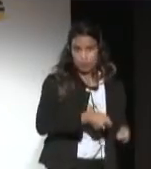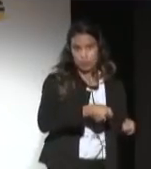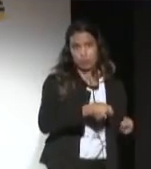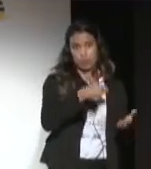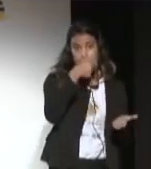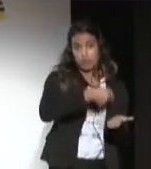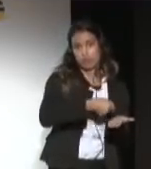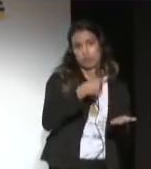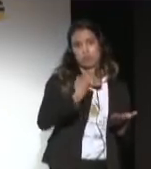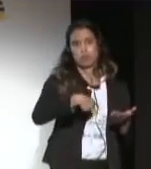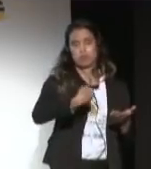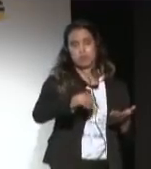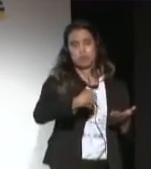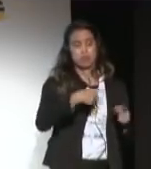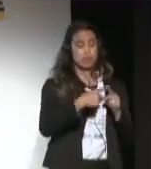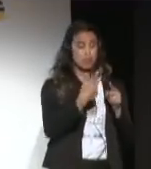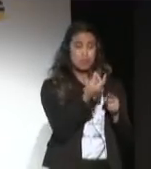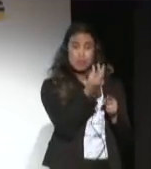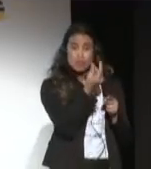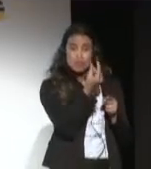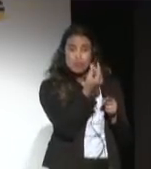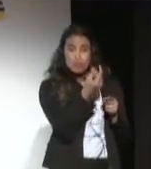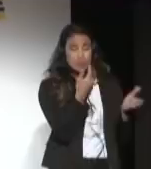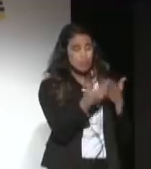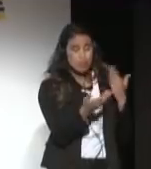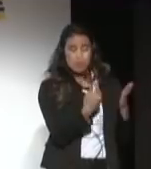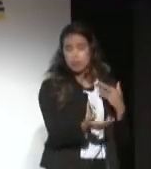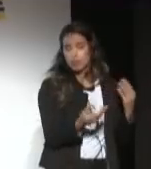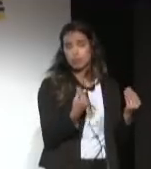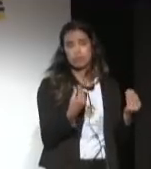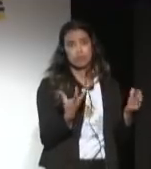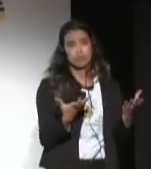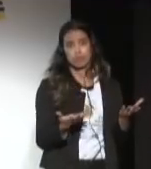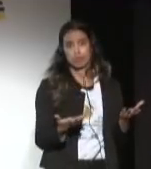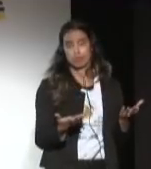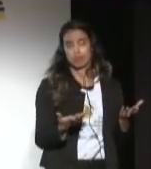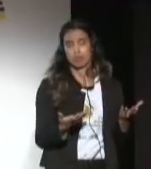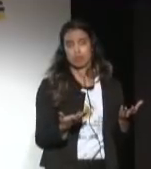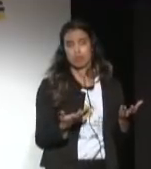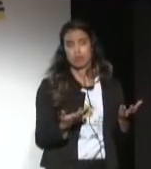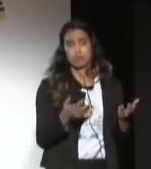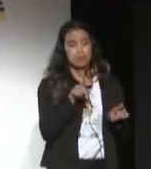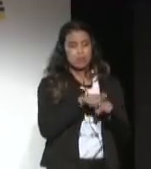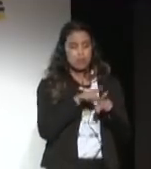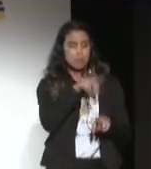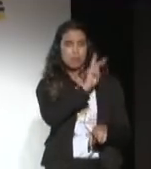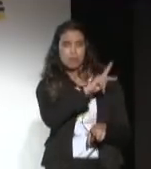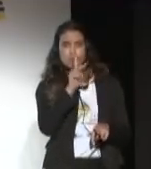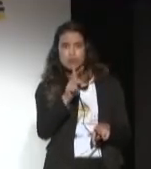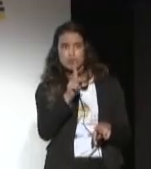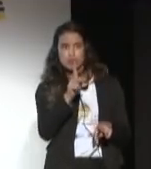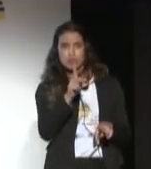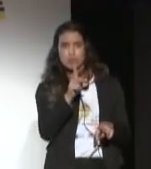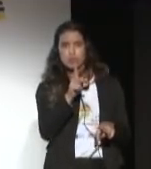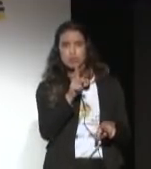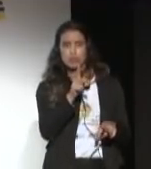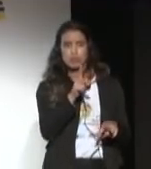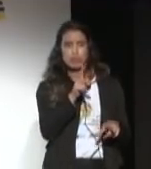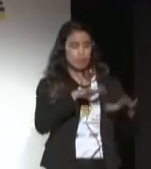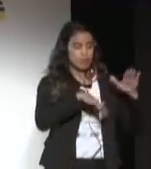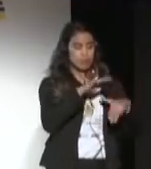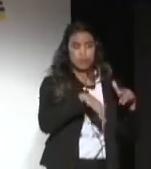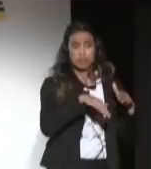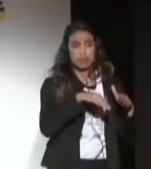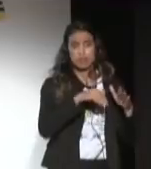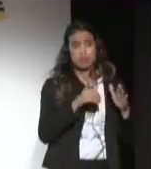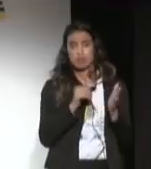que acontece com essa rotatividade e o desperdício de conhecimento com professores que saem depois de um curto espaço de tempo não